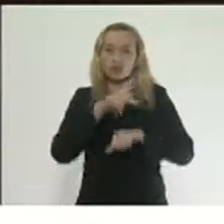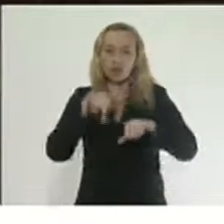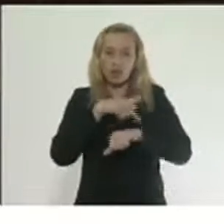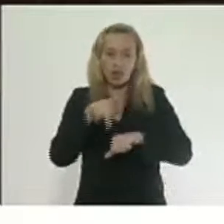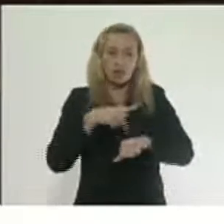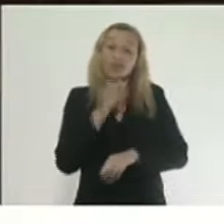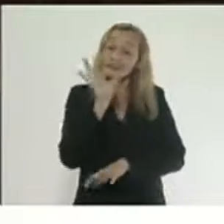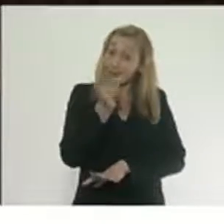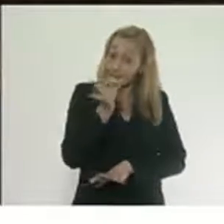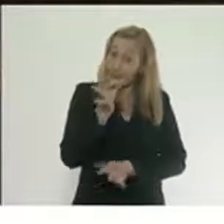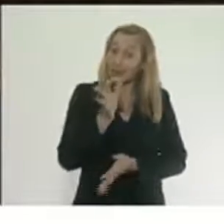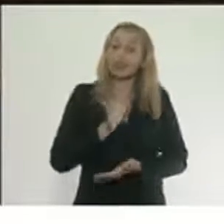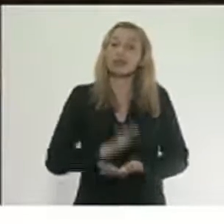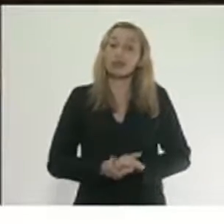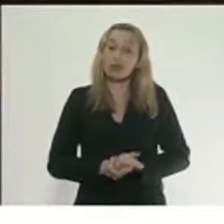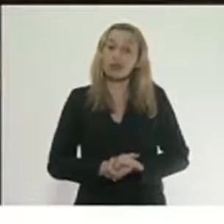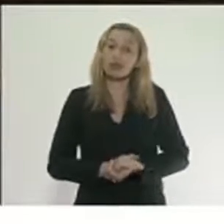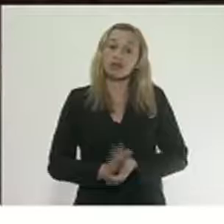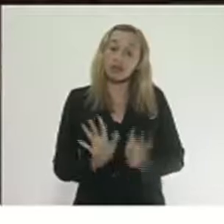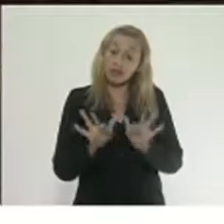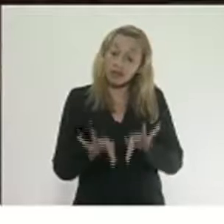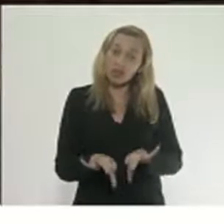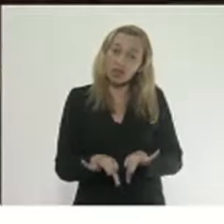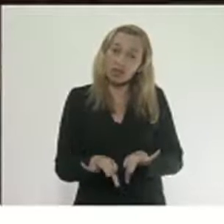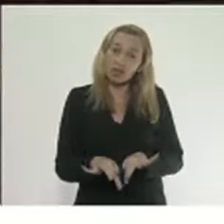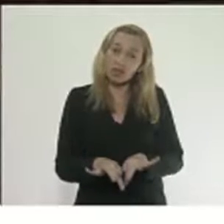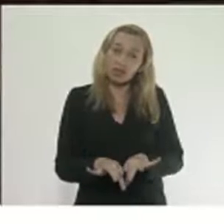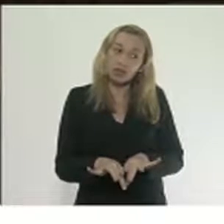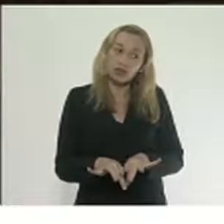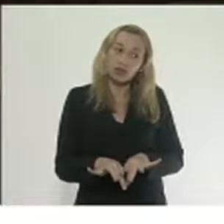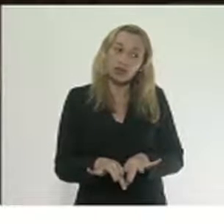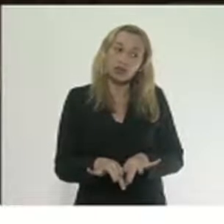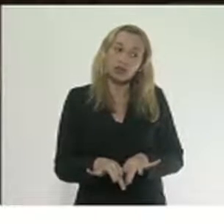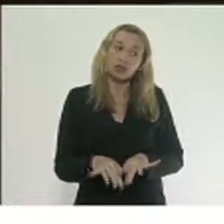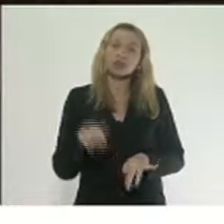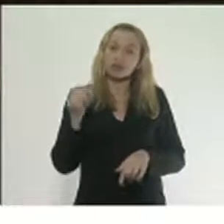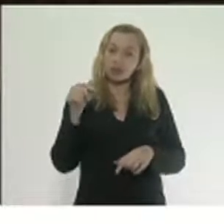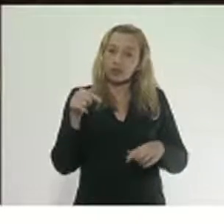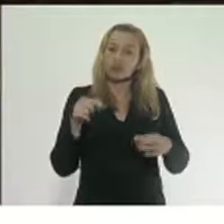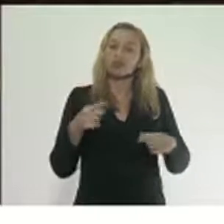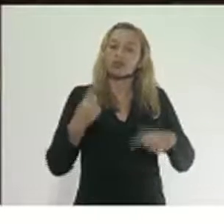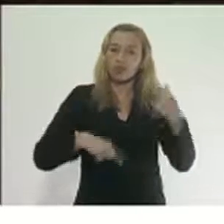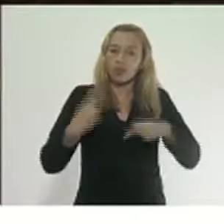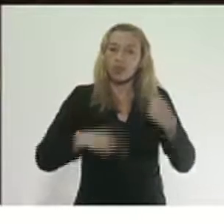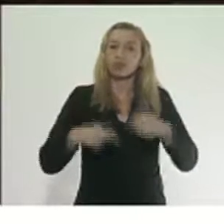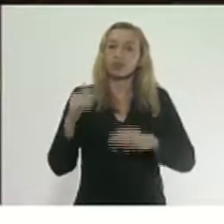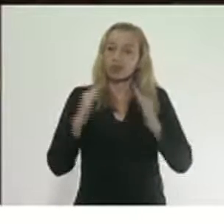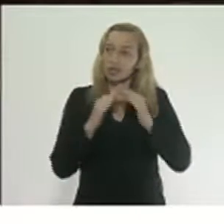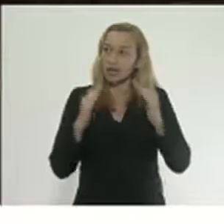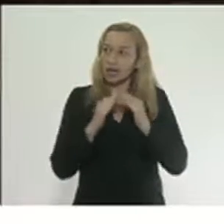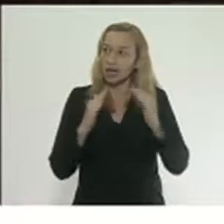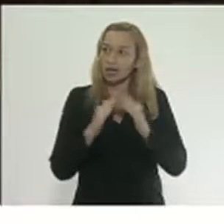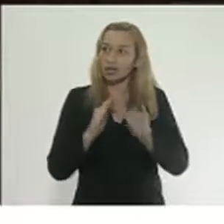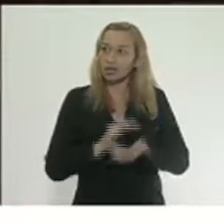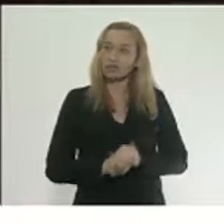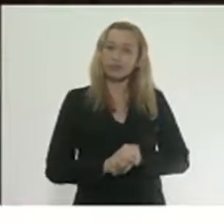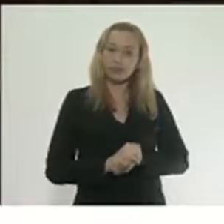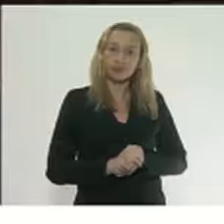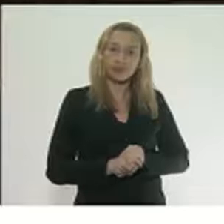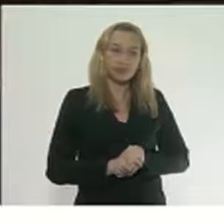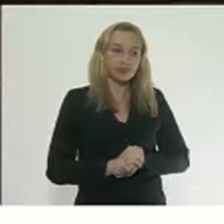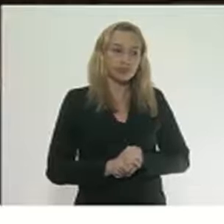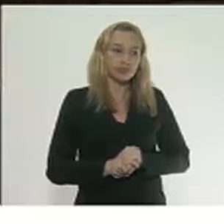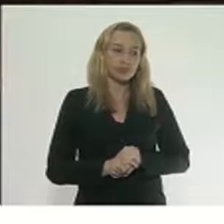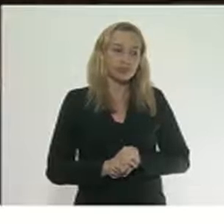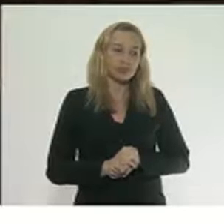que com certeza irá terminar no rebatimento aqui nesta casa, quando formos tratar da questão do sistema de